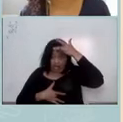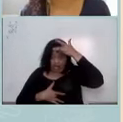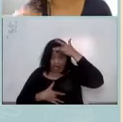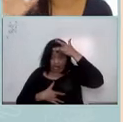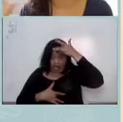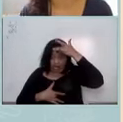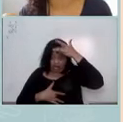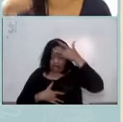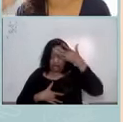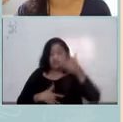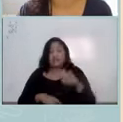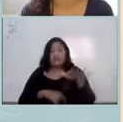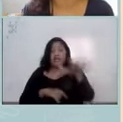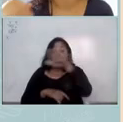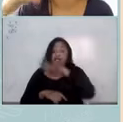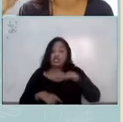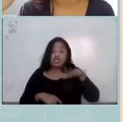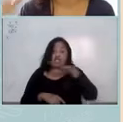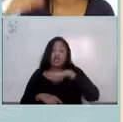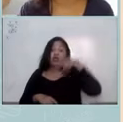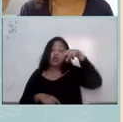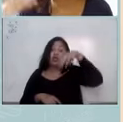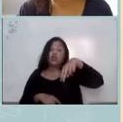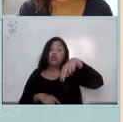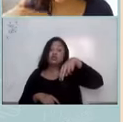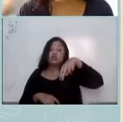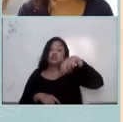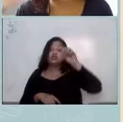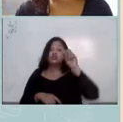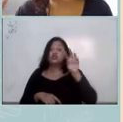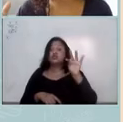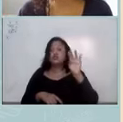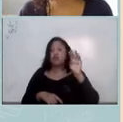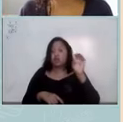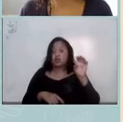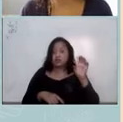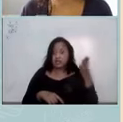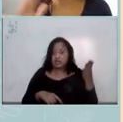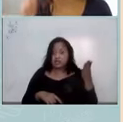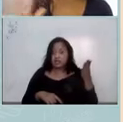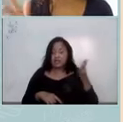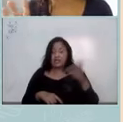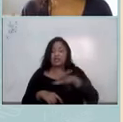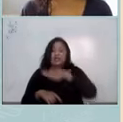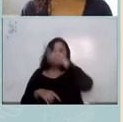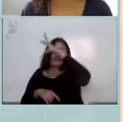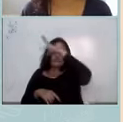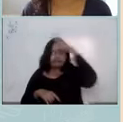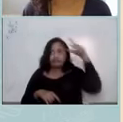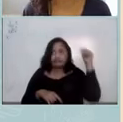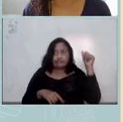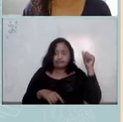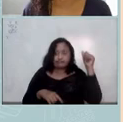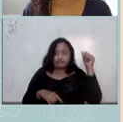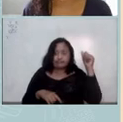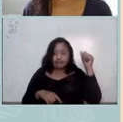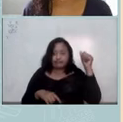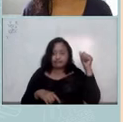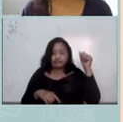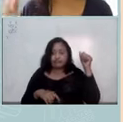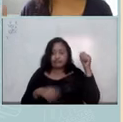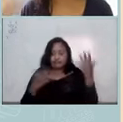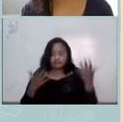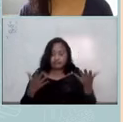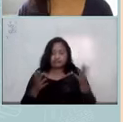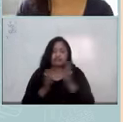norte, certo? Então, Amazonas, Roraima, sempre ocorrem esses números de casos ali, mais ou menos esperados, de malária,